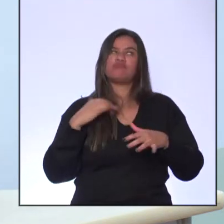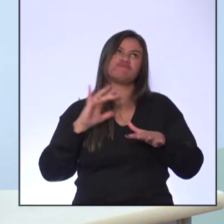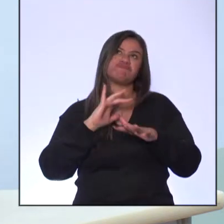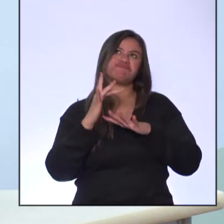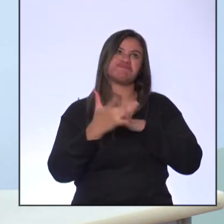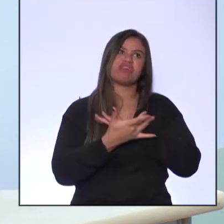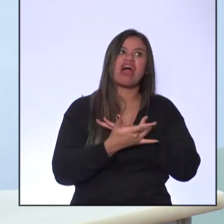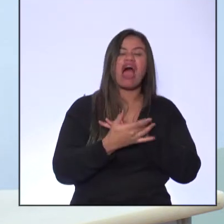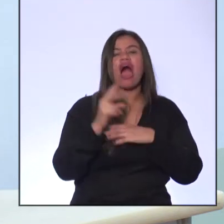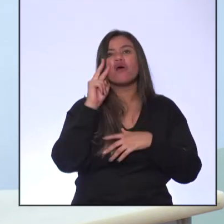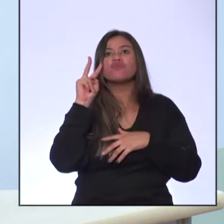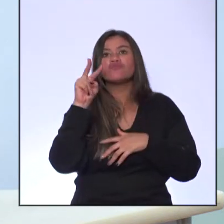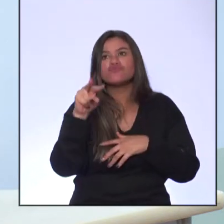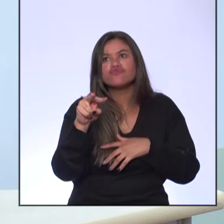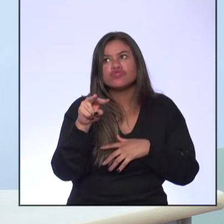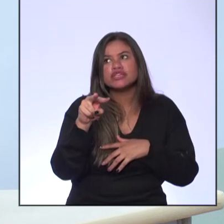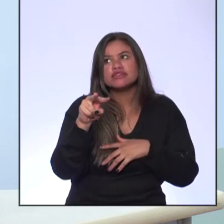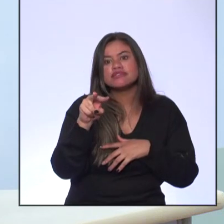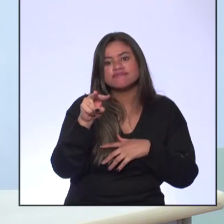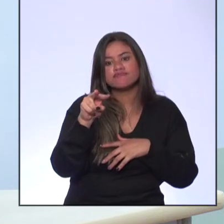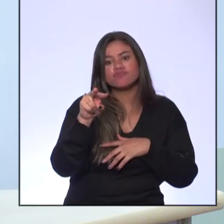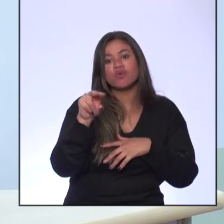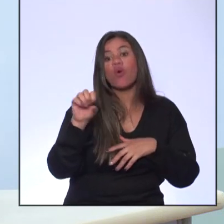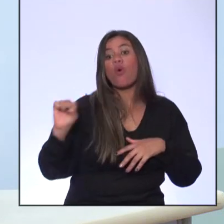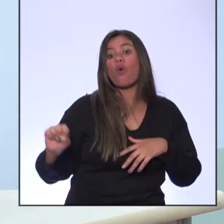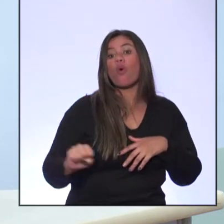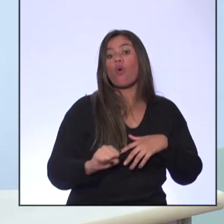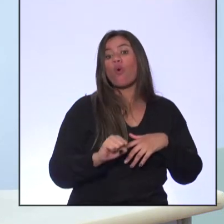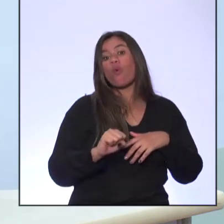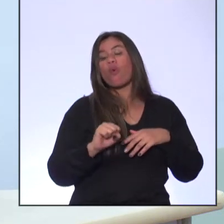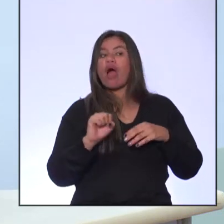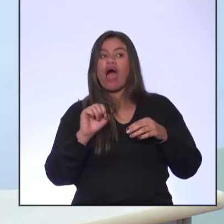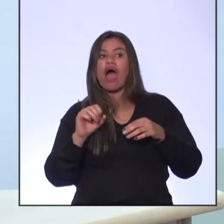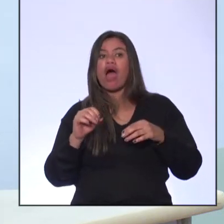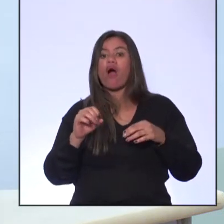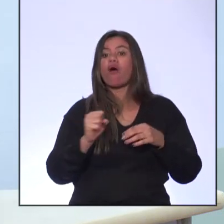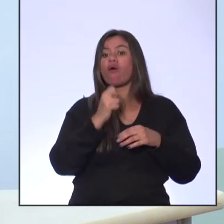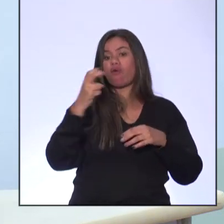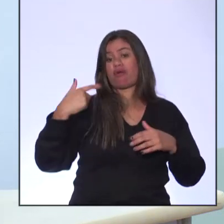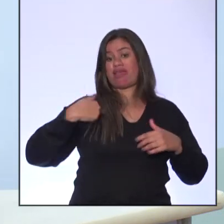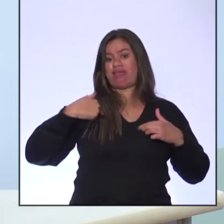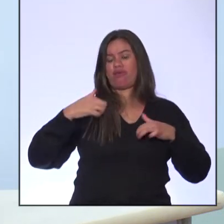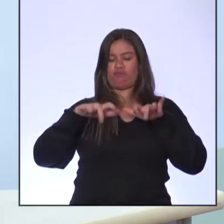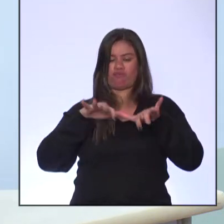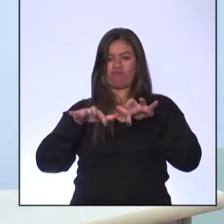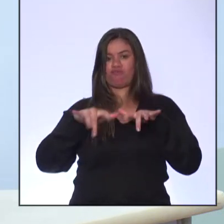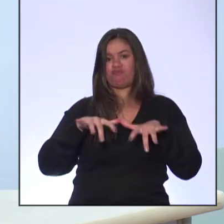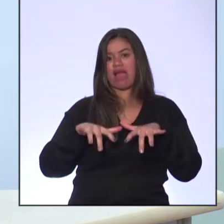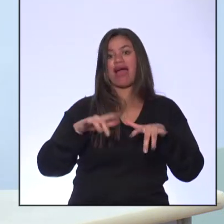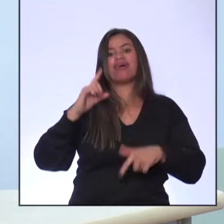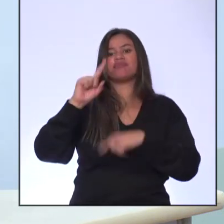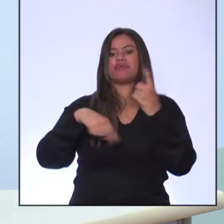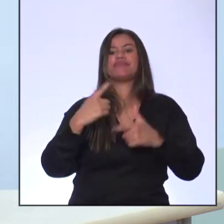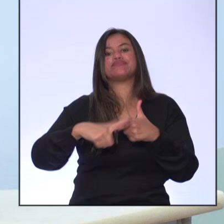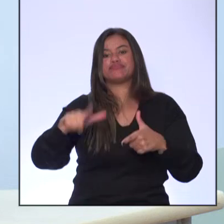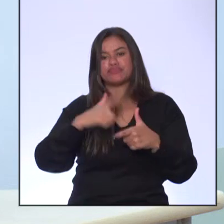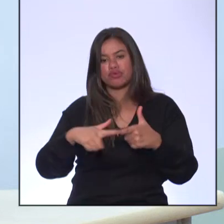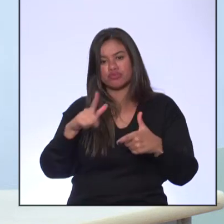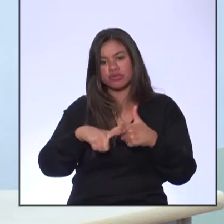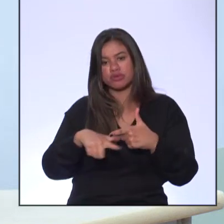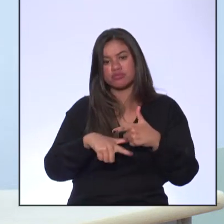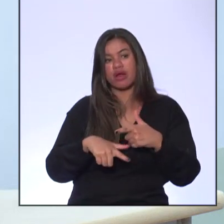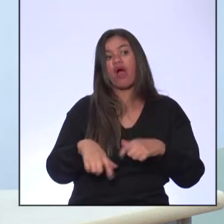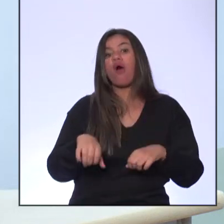uma situação que você protagonizou, então uma postagem sua que causou conflito, ou uma situação que